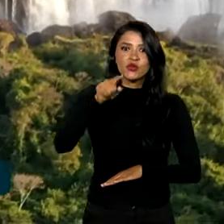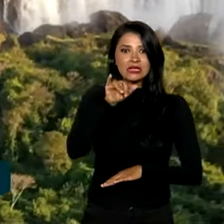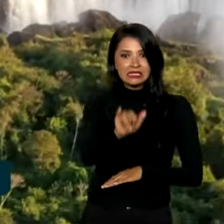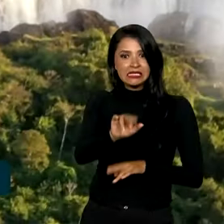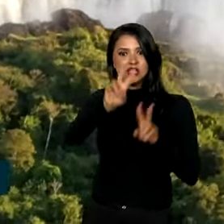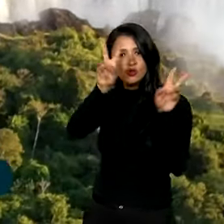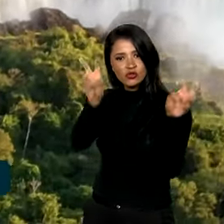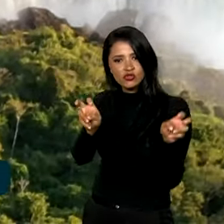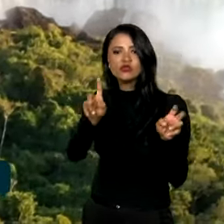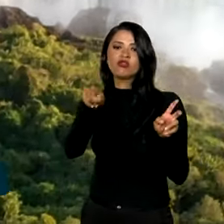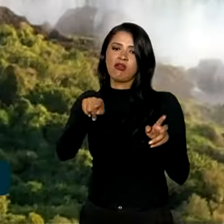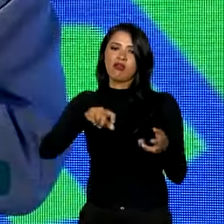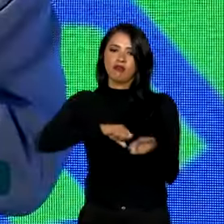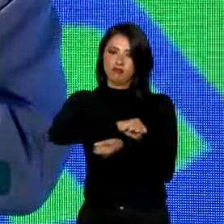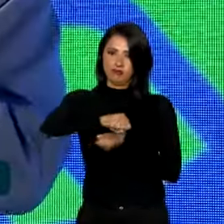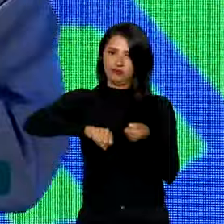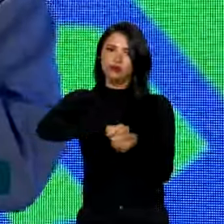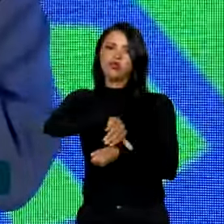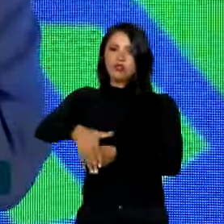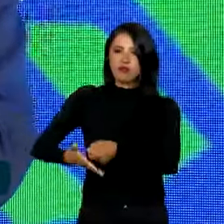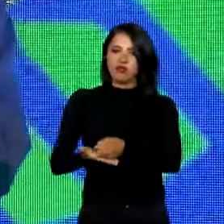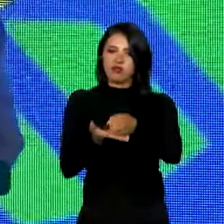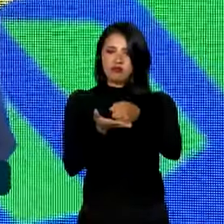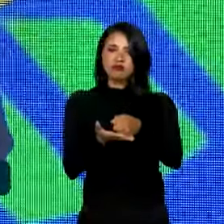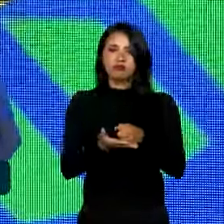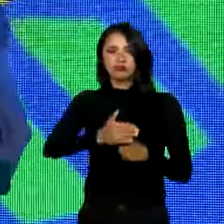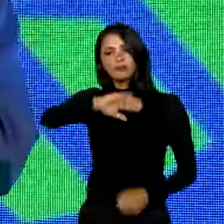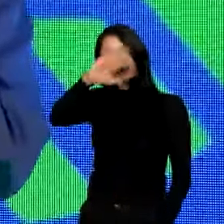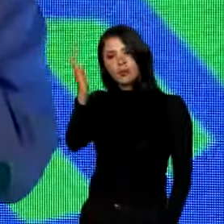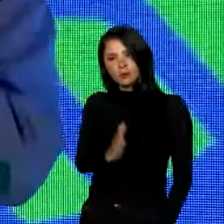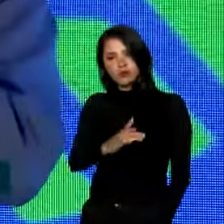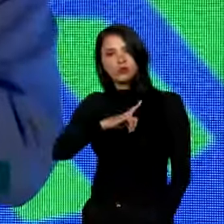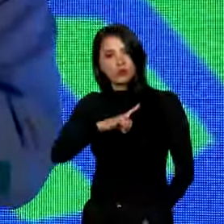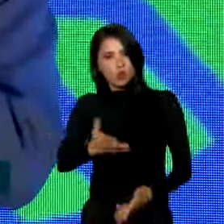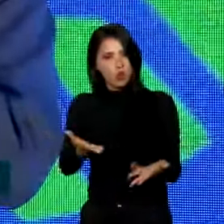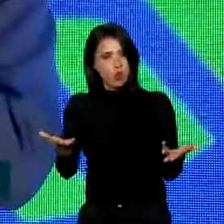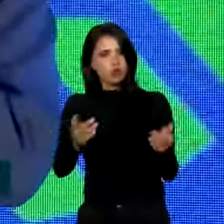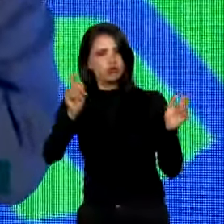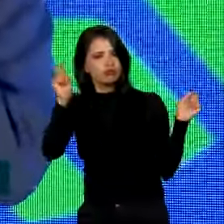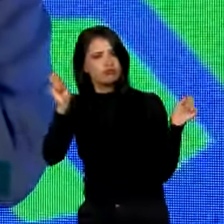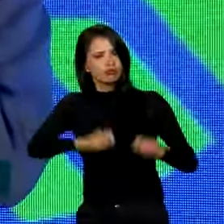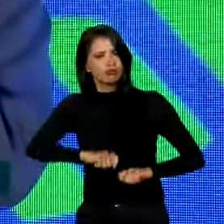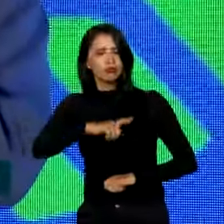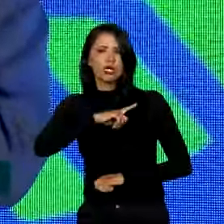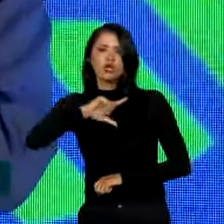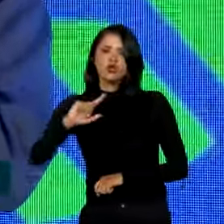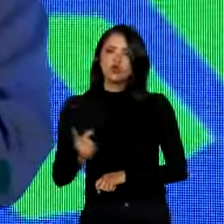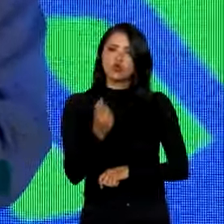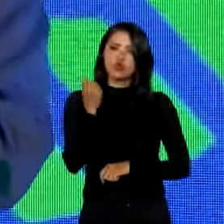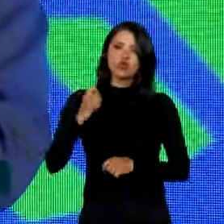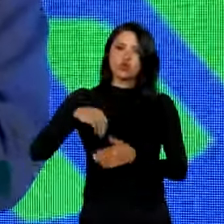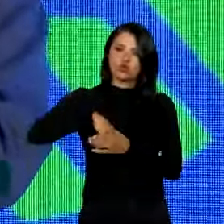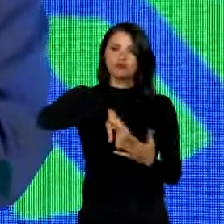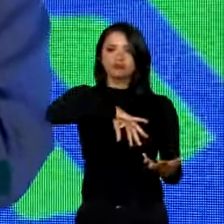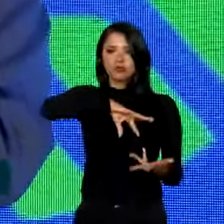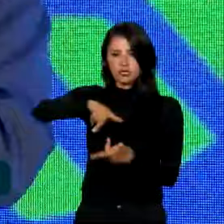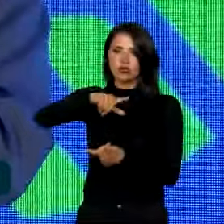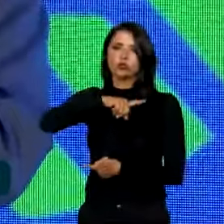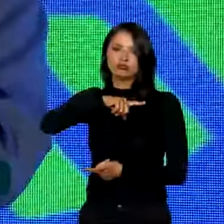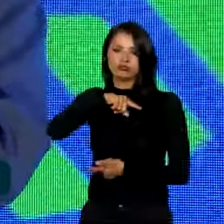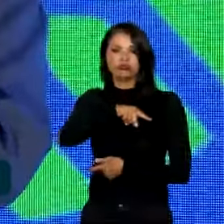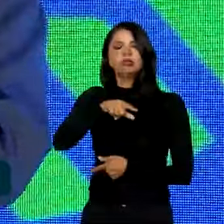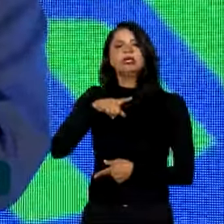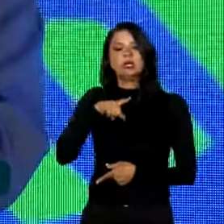é sustentabilidade. O Brasil tem hoje um potencial único no planeta.